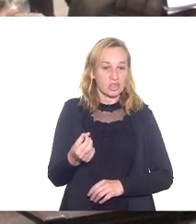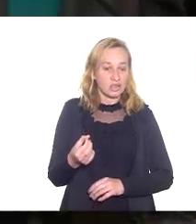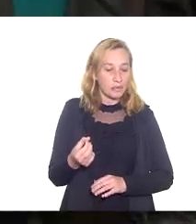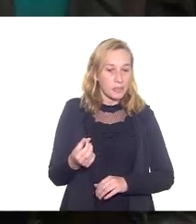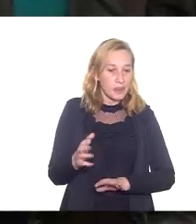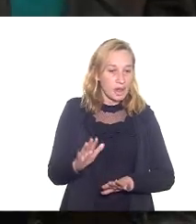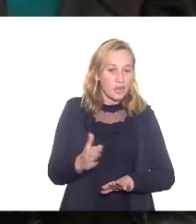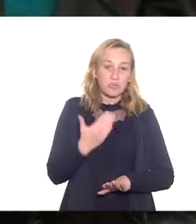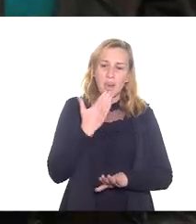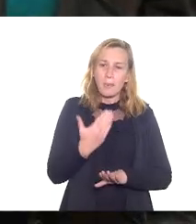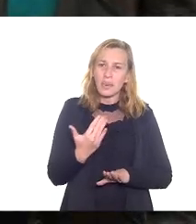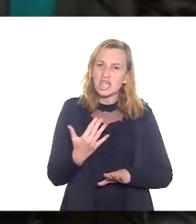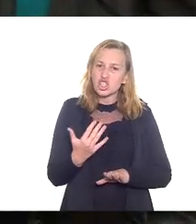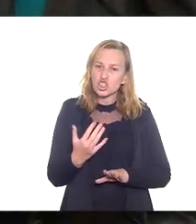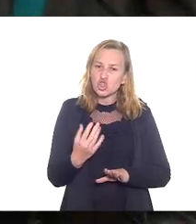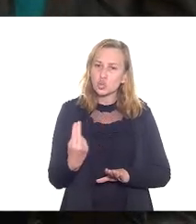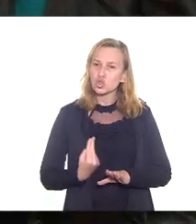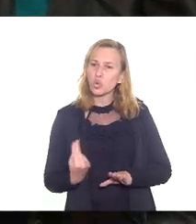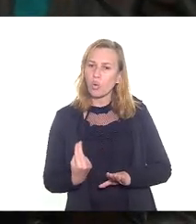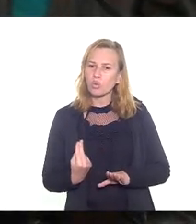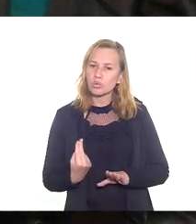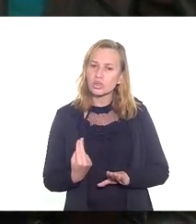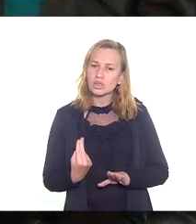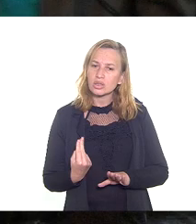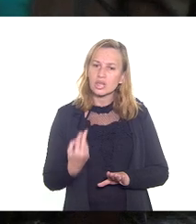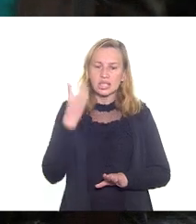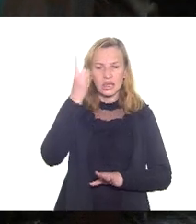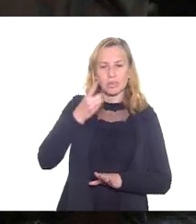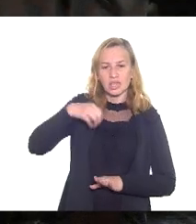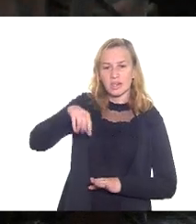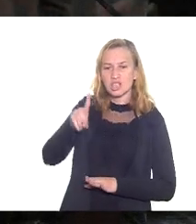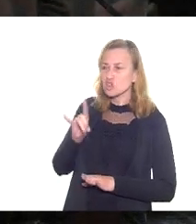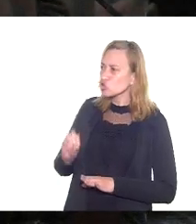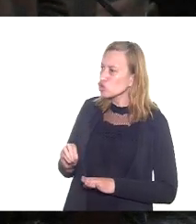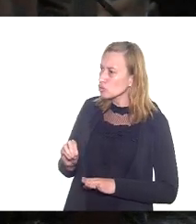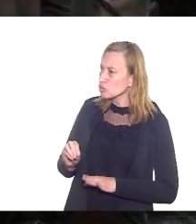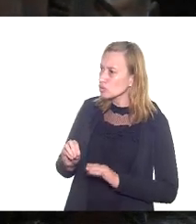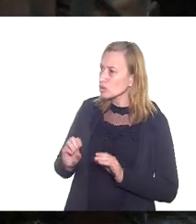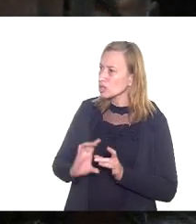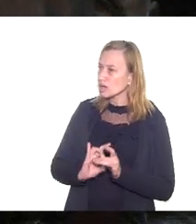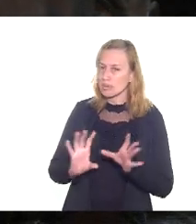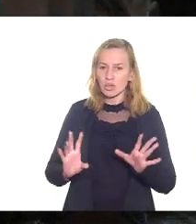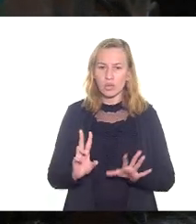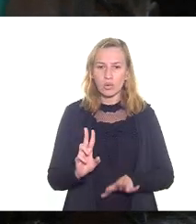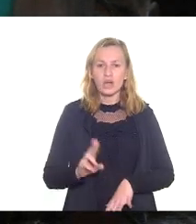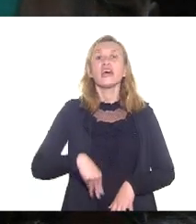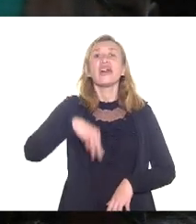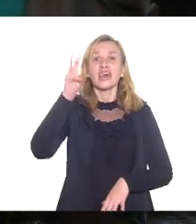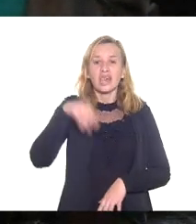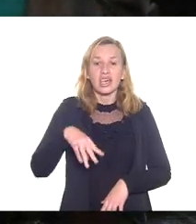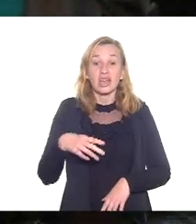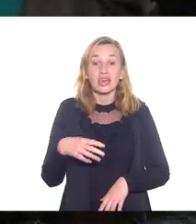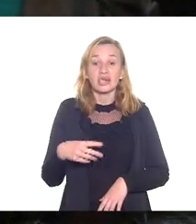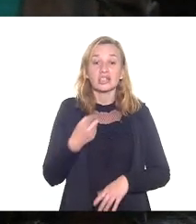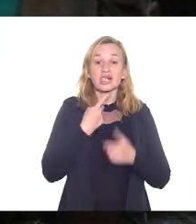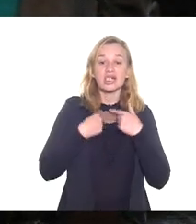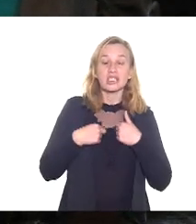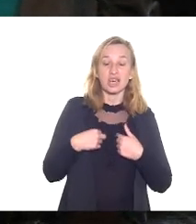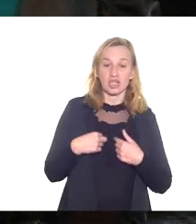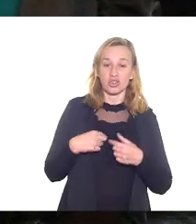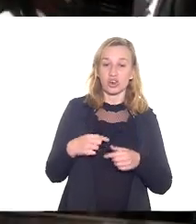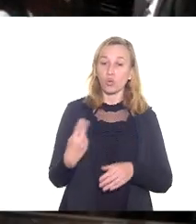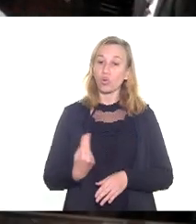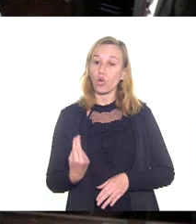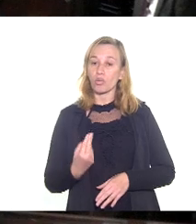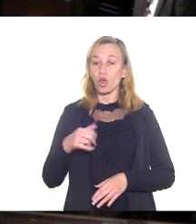Tem pedidos de coautoria. Então, deputado Marcelo do Seu Dino abriu. Quem são os parlamentares que querem coautoria do Seu